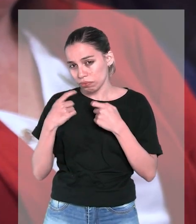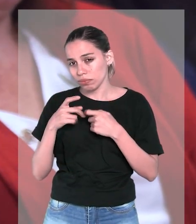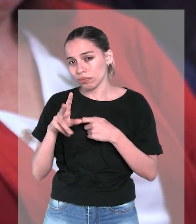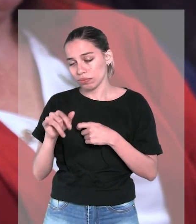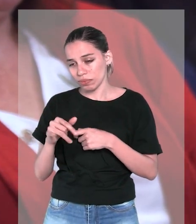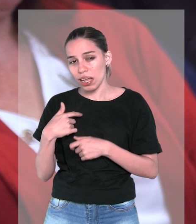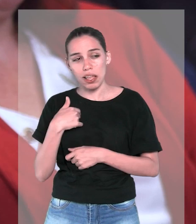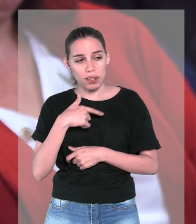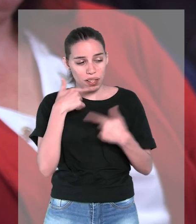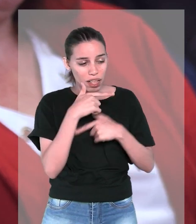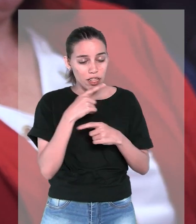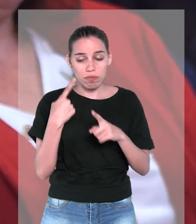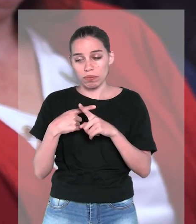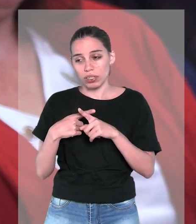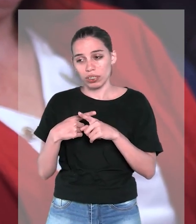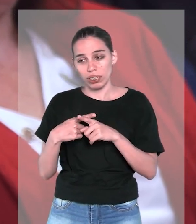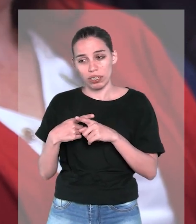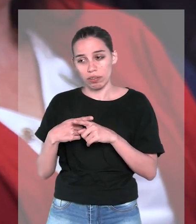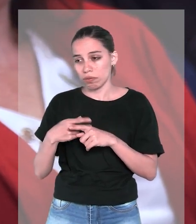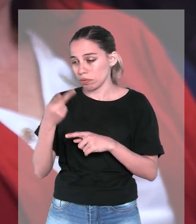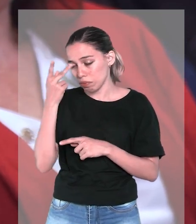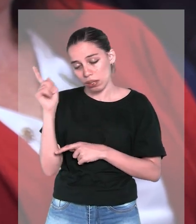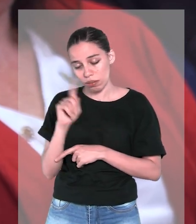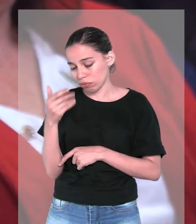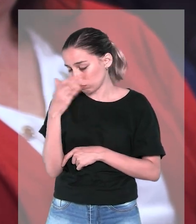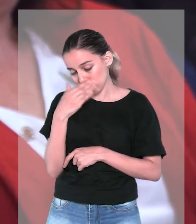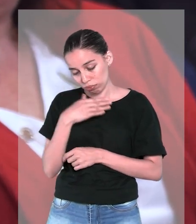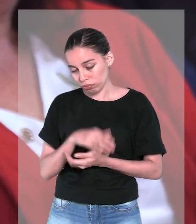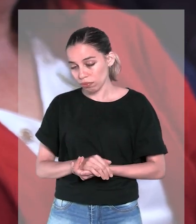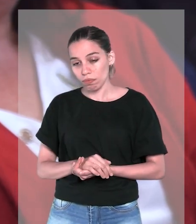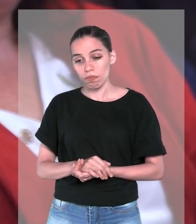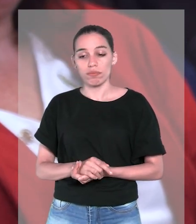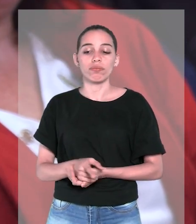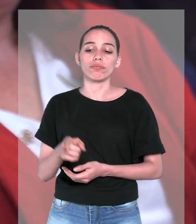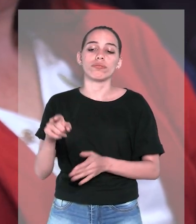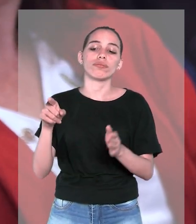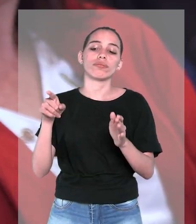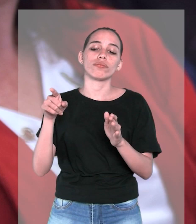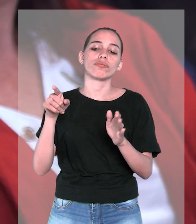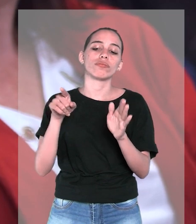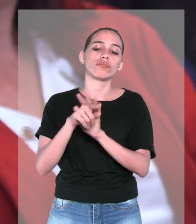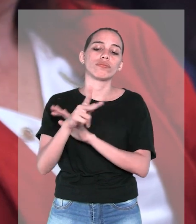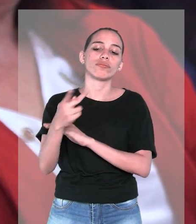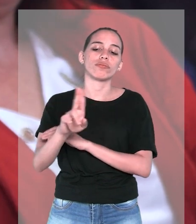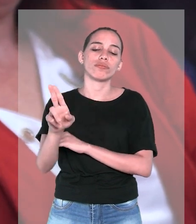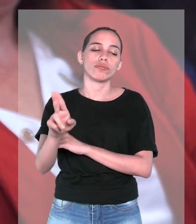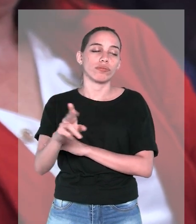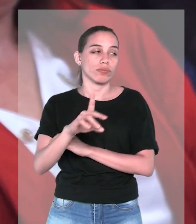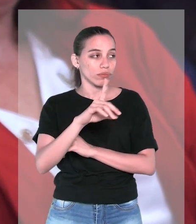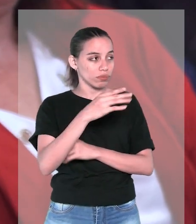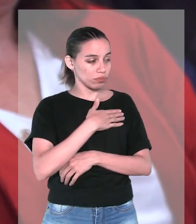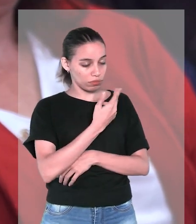Hugo, primeiro um prazer te ouvir, ler seus livros. Obrigada. Na verdade, eu não quero nem... A minha pergunta foi um pouco respondida